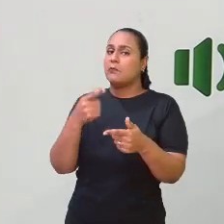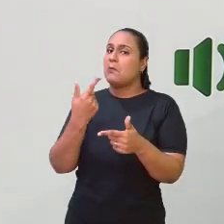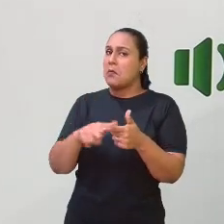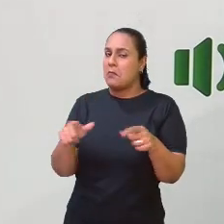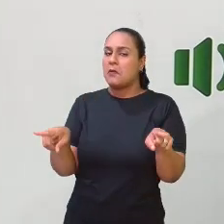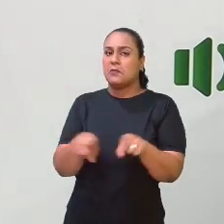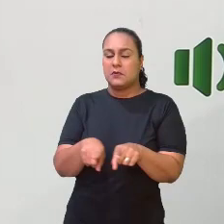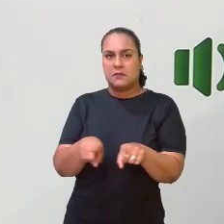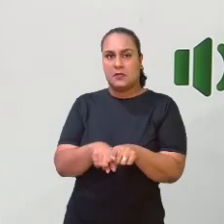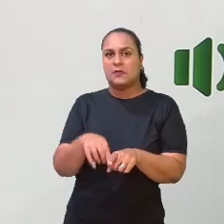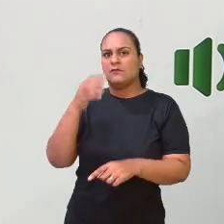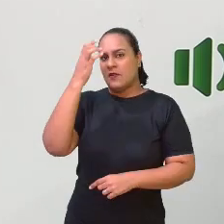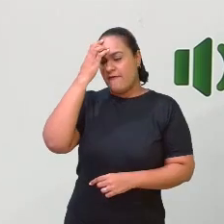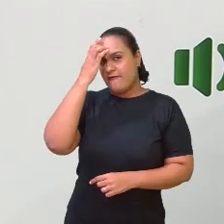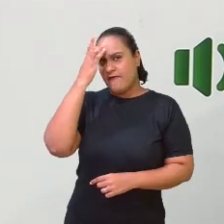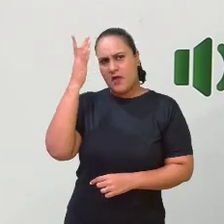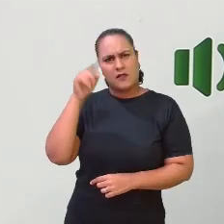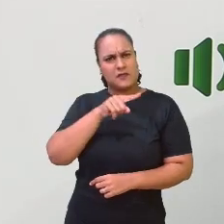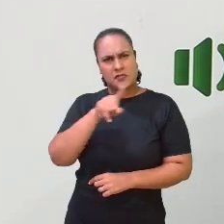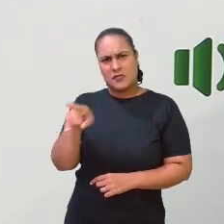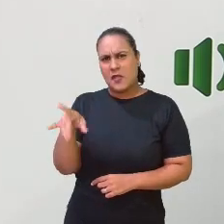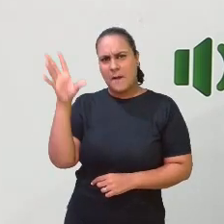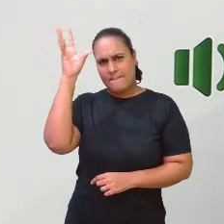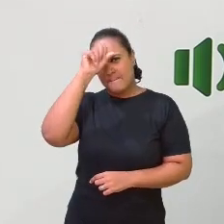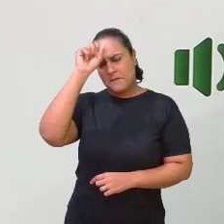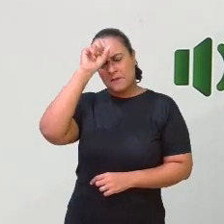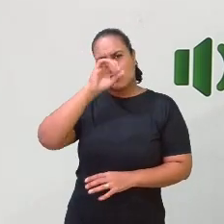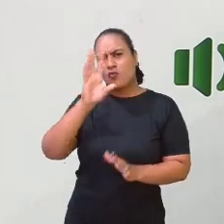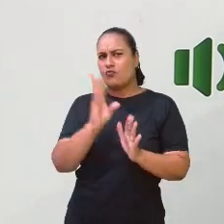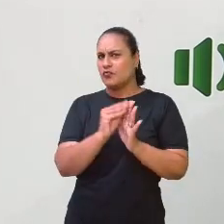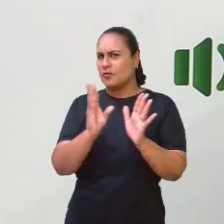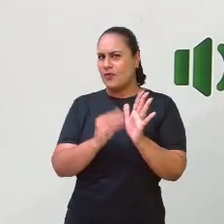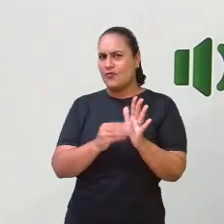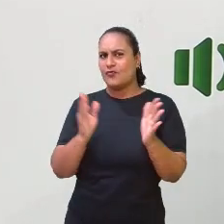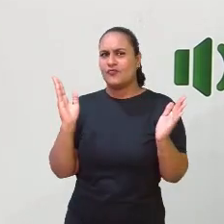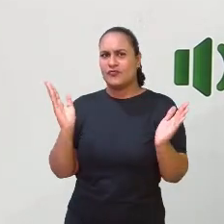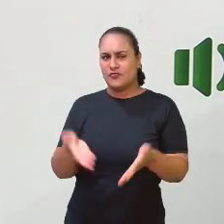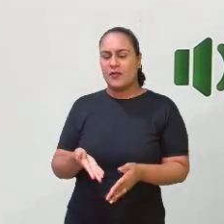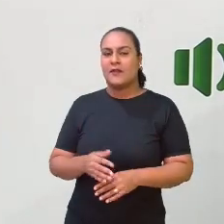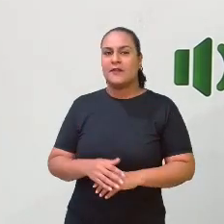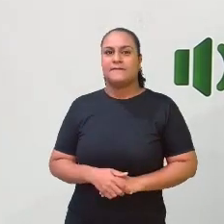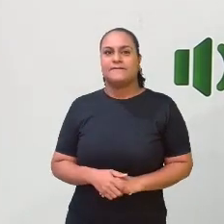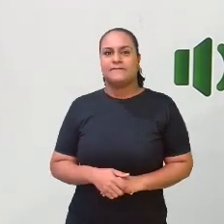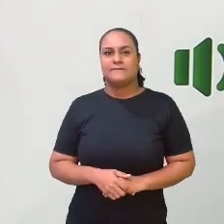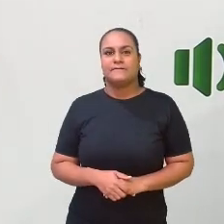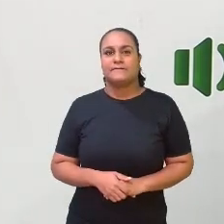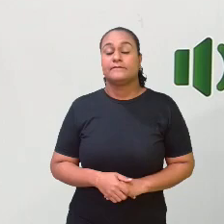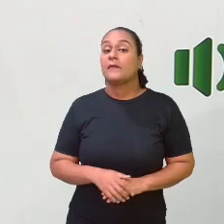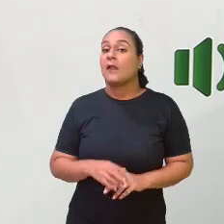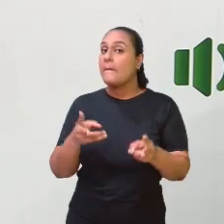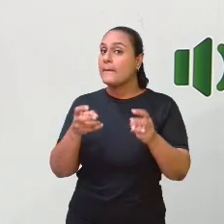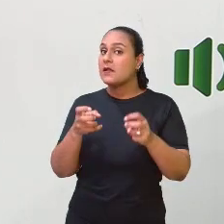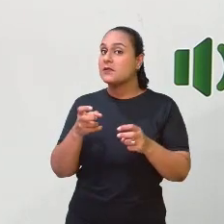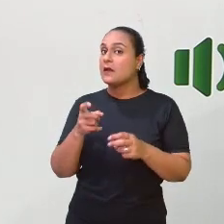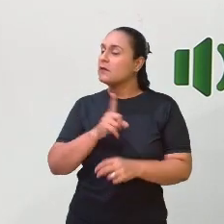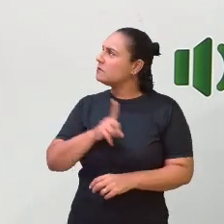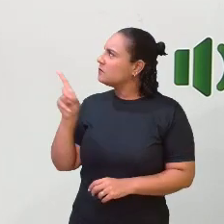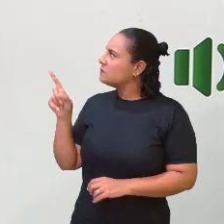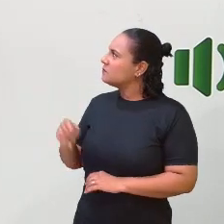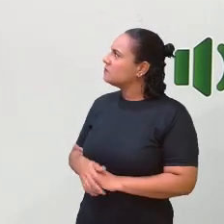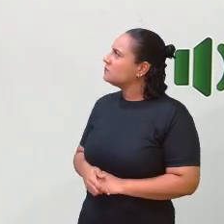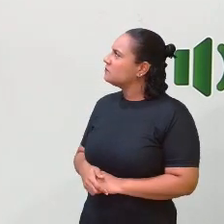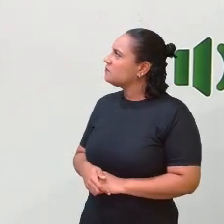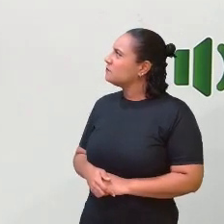fácil demais. Você já aprendeu essa aula? Agora, percebe na imagem